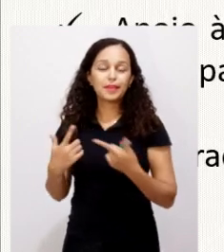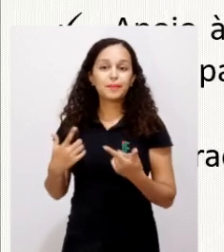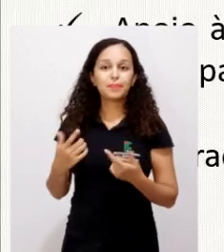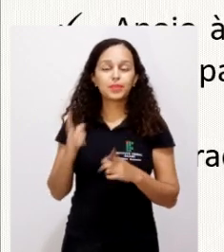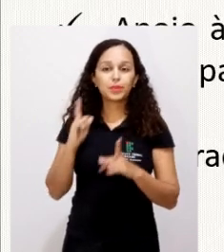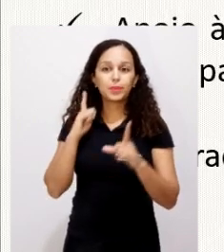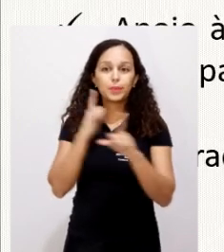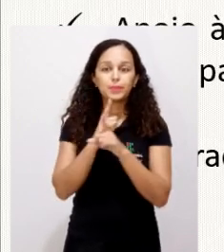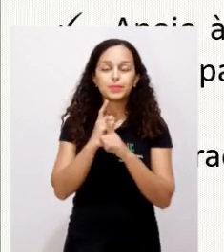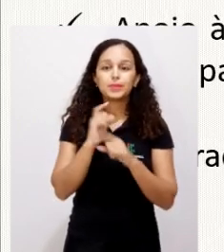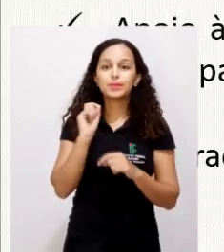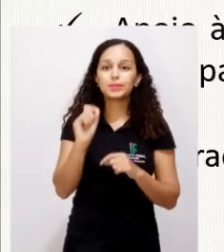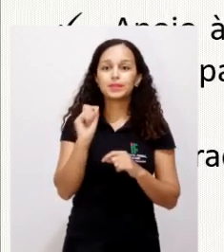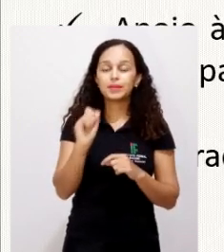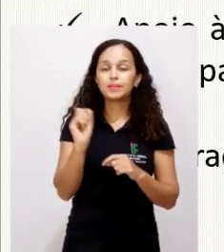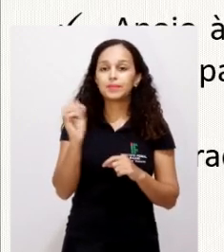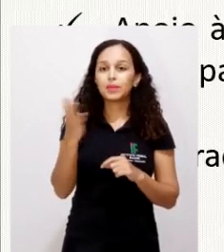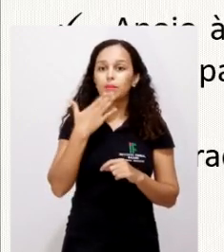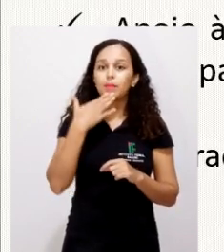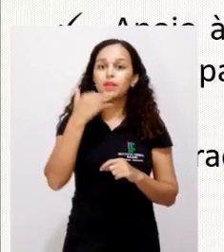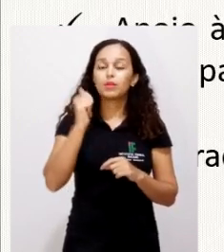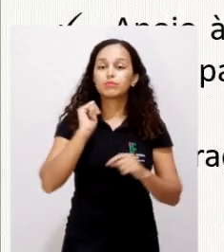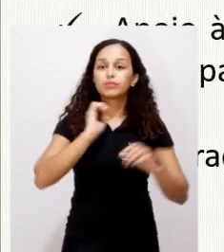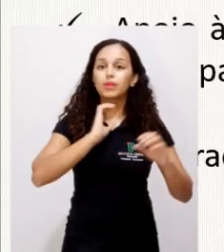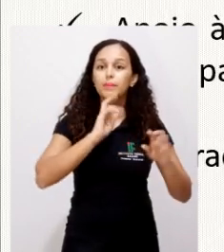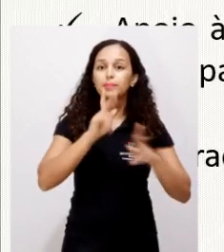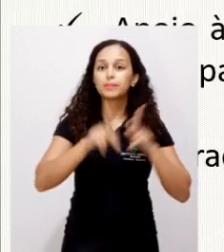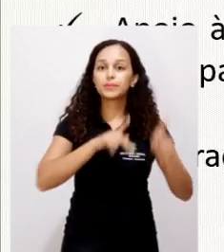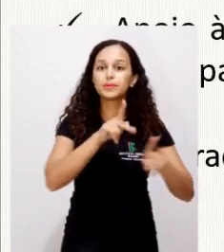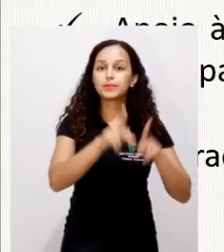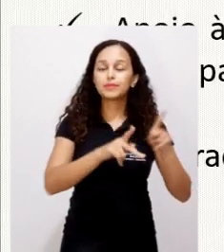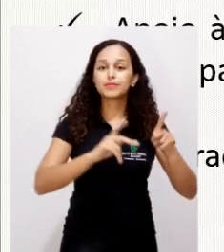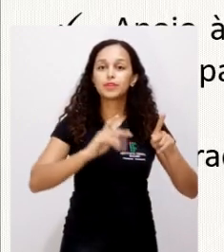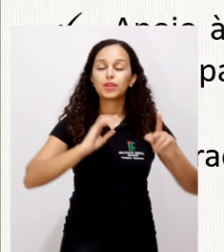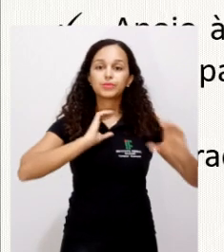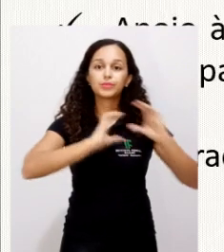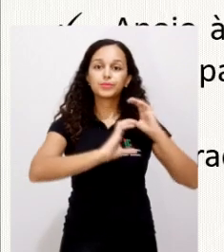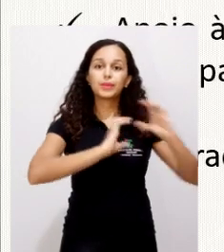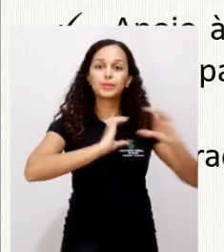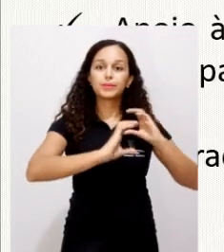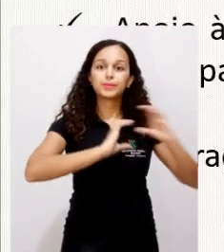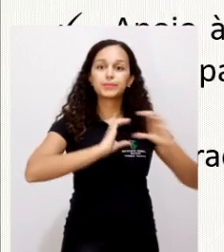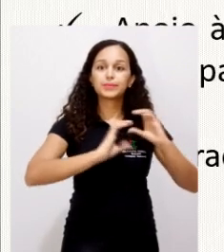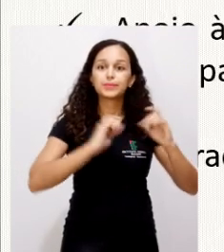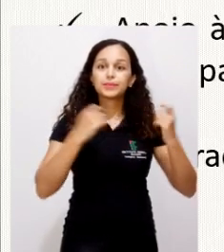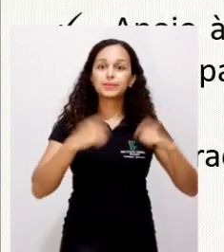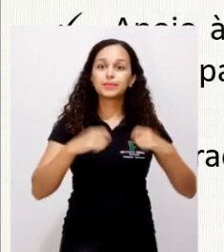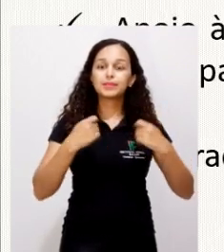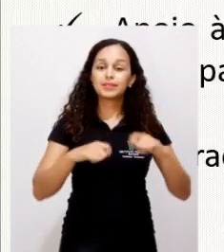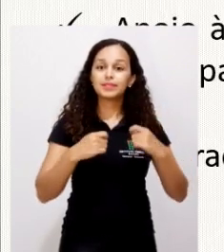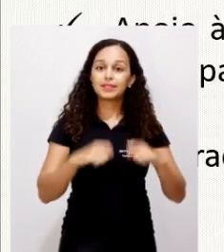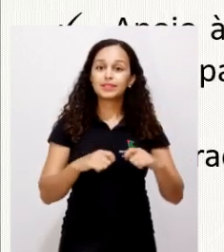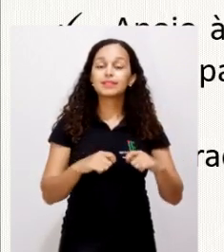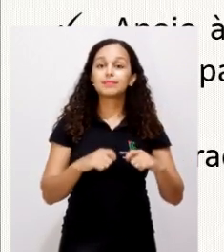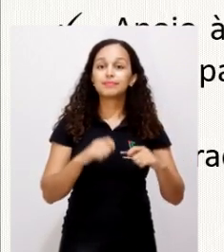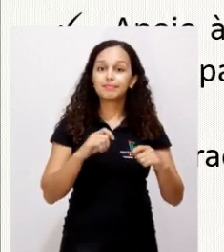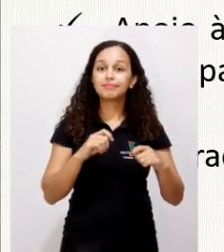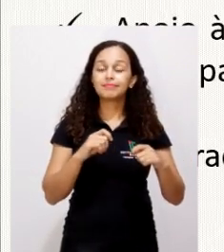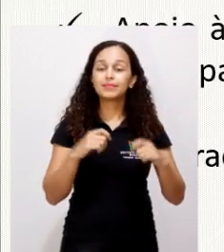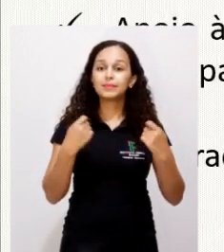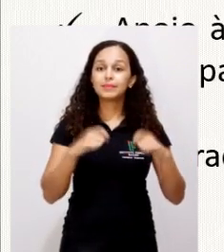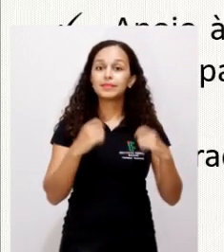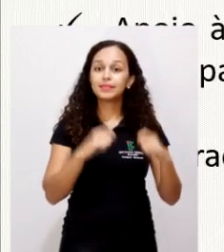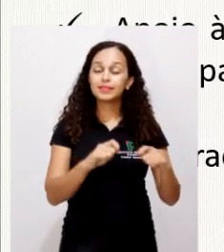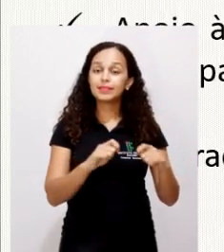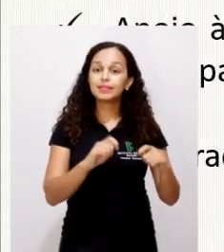maior comunicação com a população para estreitar esses laços, né, e como ferramentas estratégicas